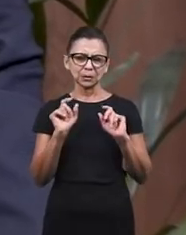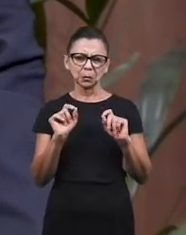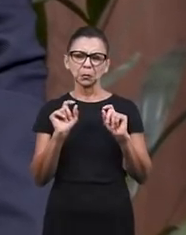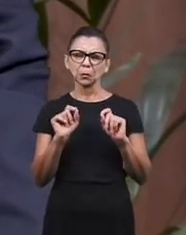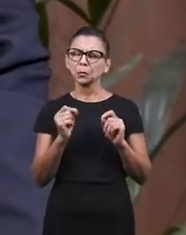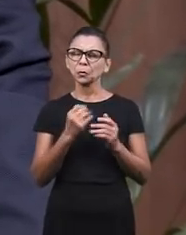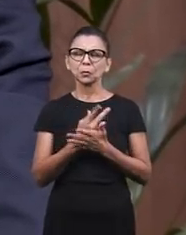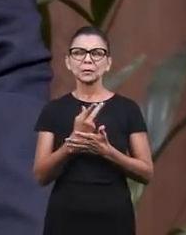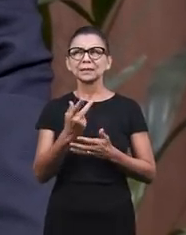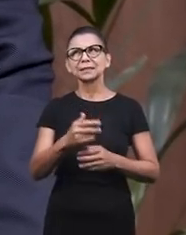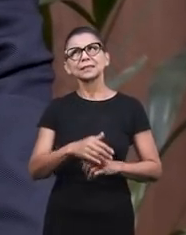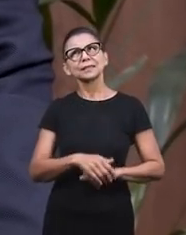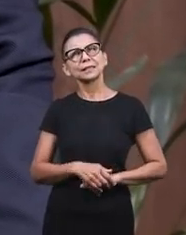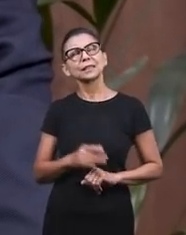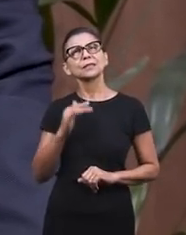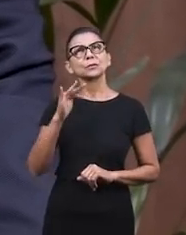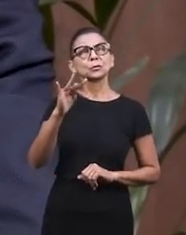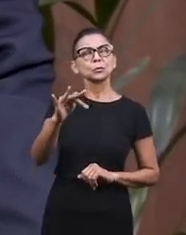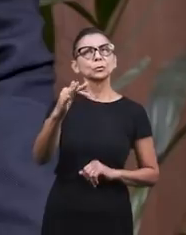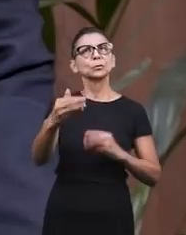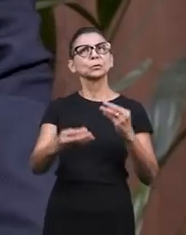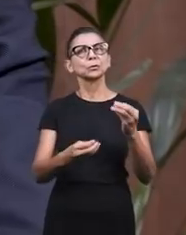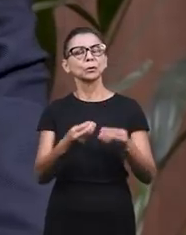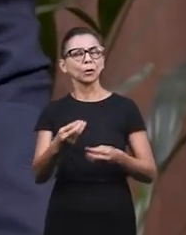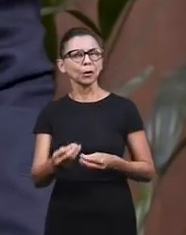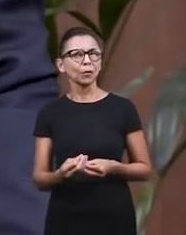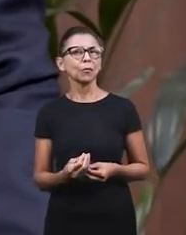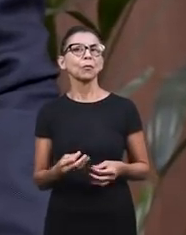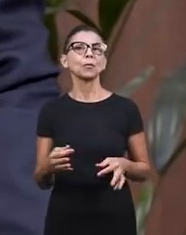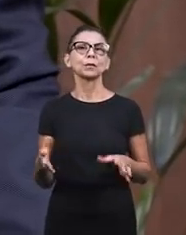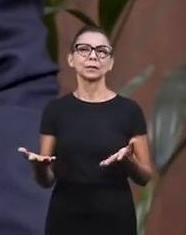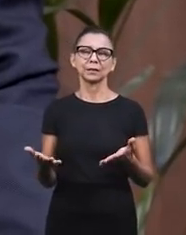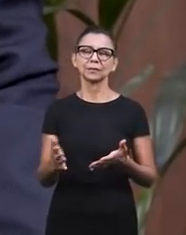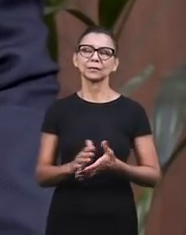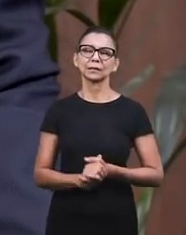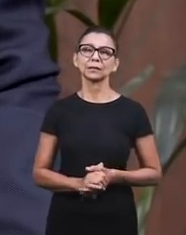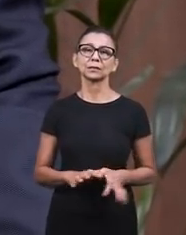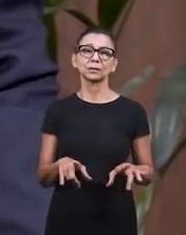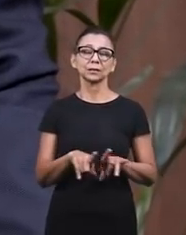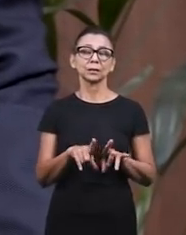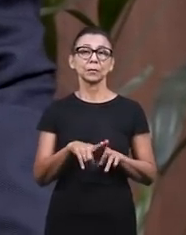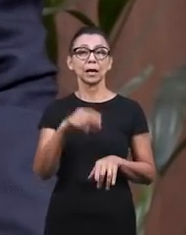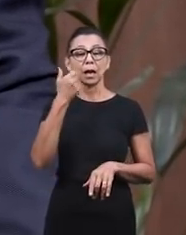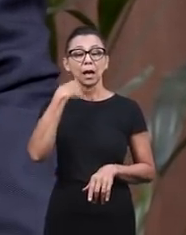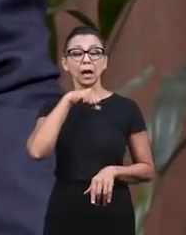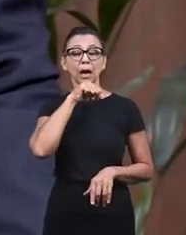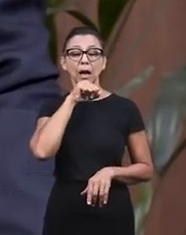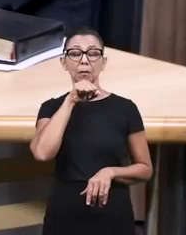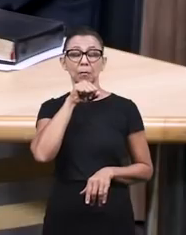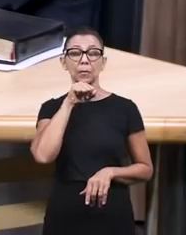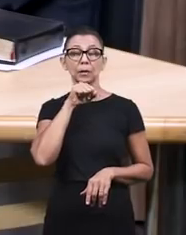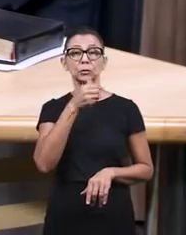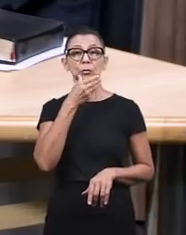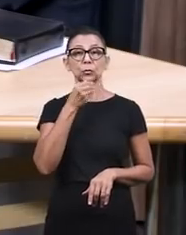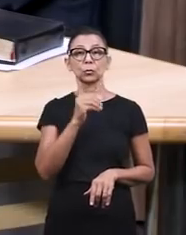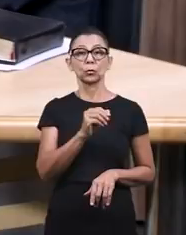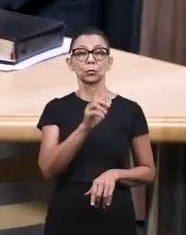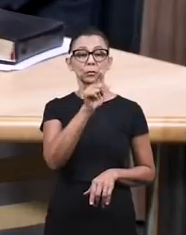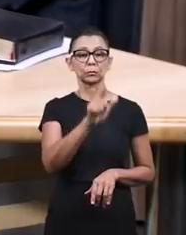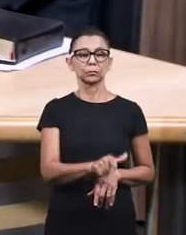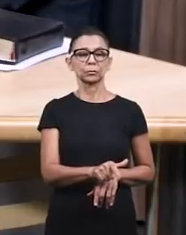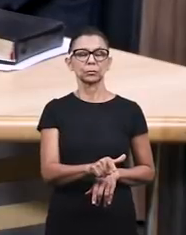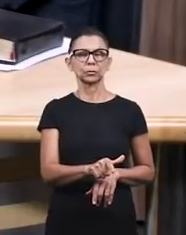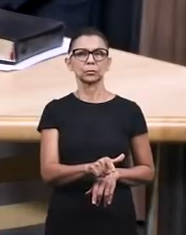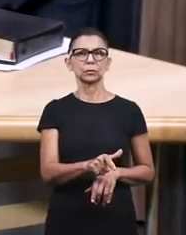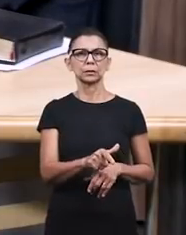conceberem, como foi o caso da mãe de Sansão, né? E tantas servas de Deus, já